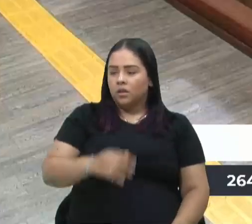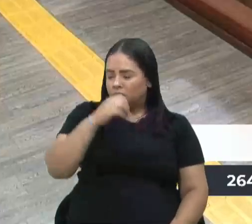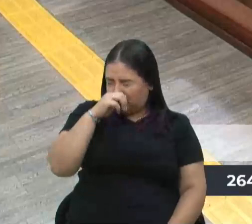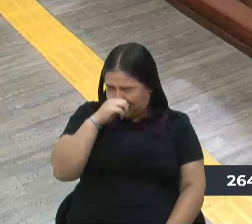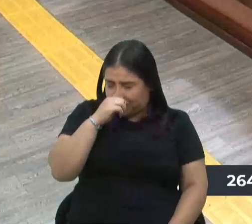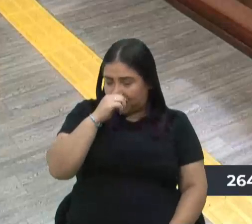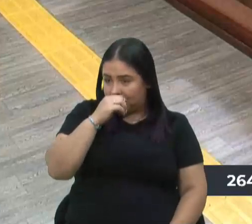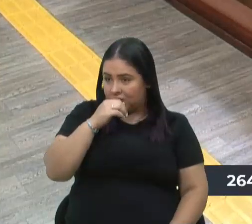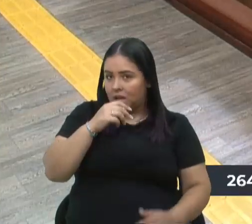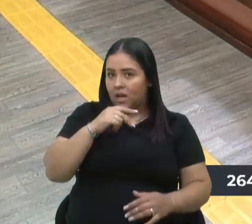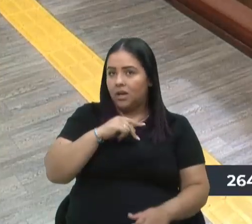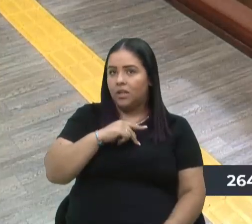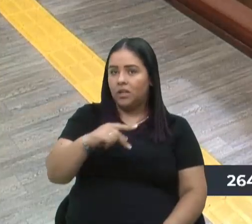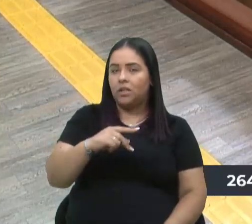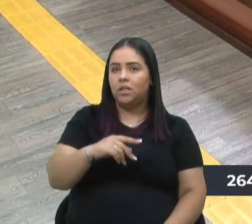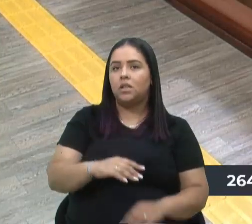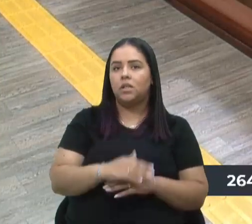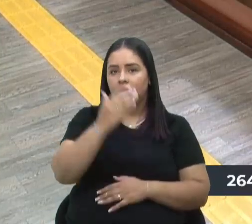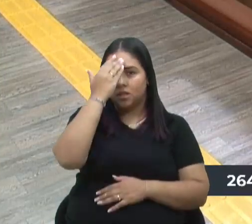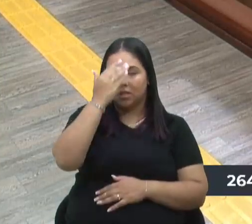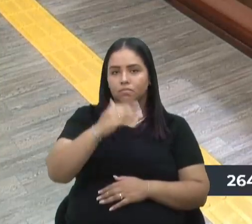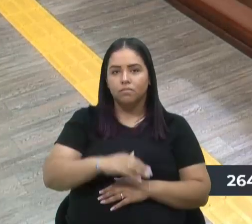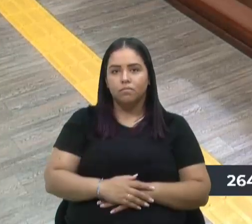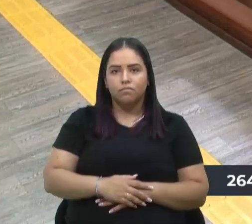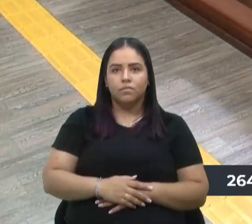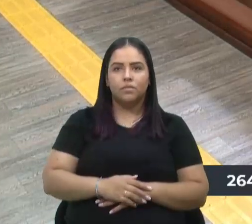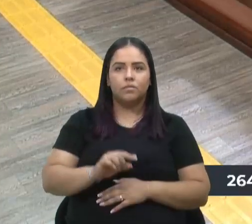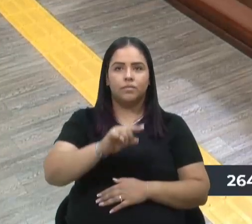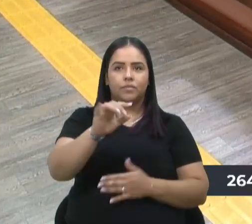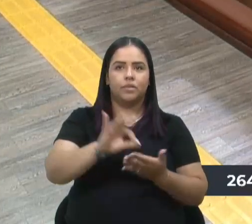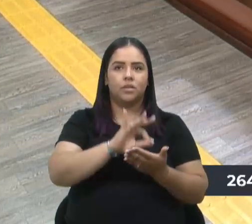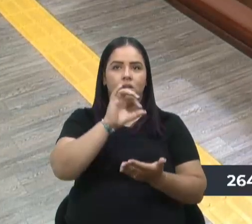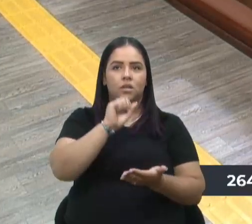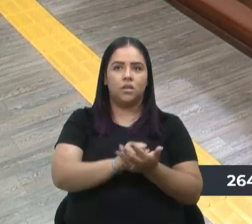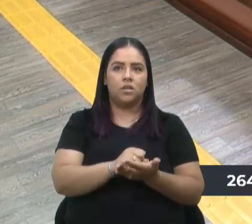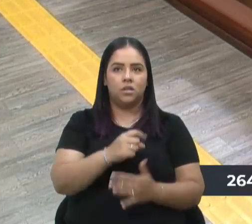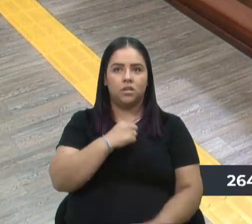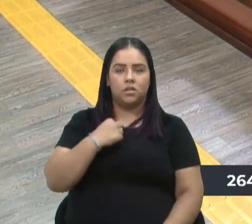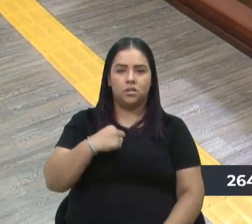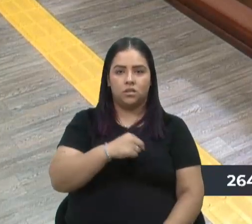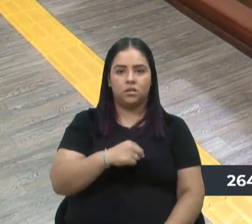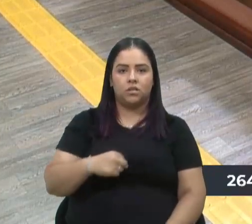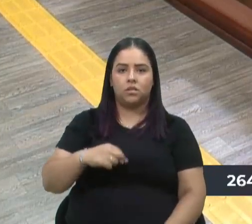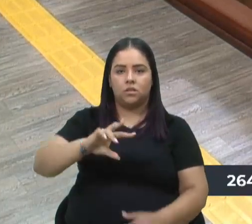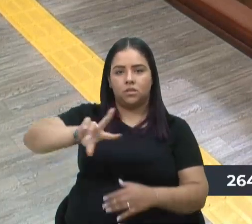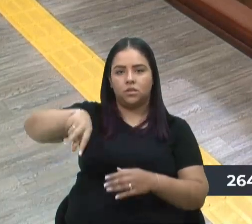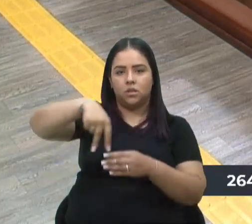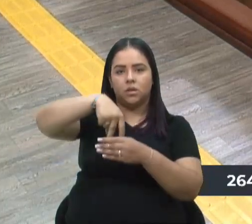presidente. Obrigado. Próximo inscrito, vereador Ricardo Zanquim. Na tribuna.